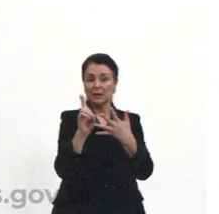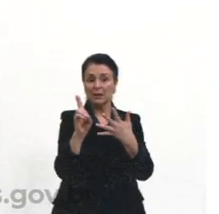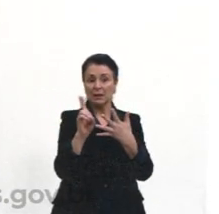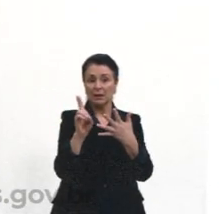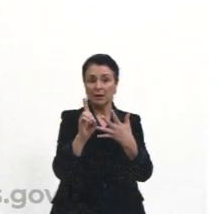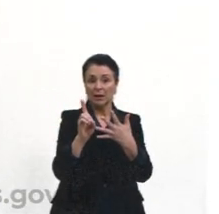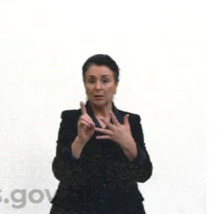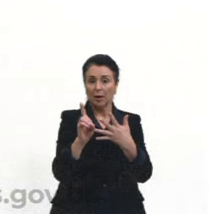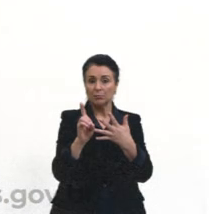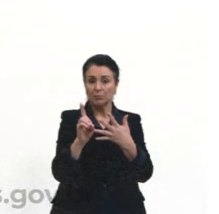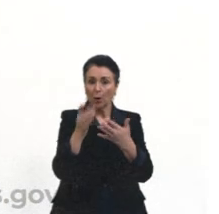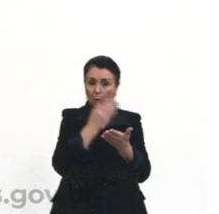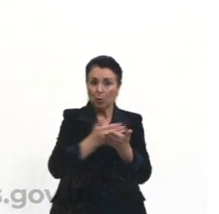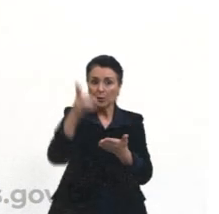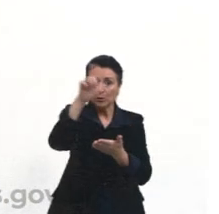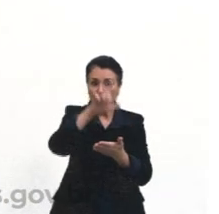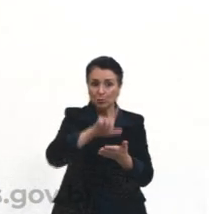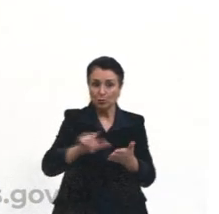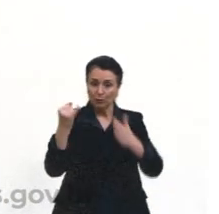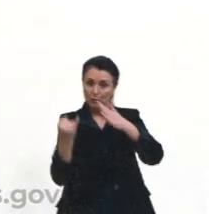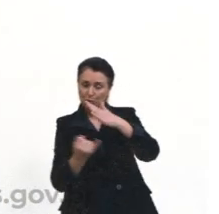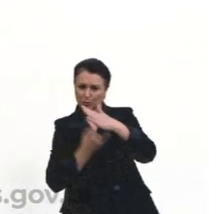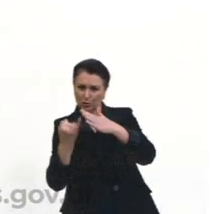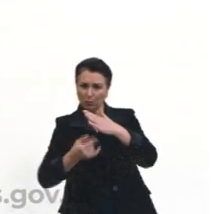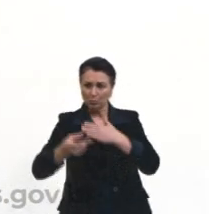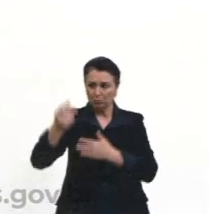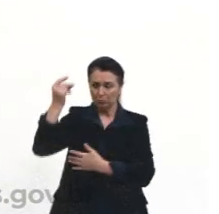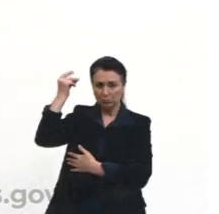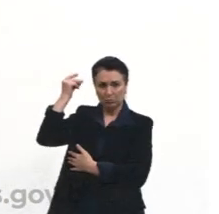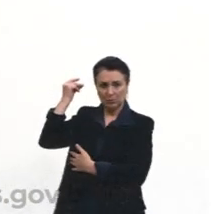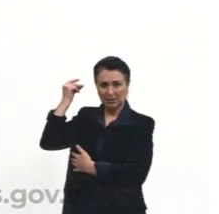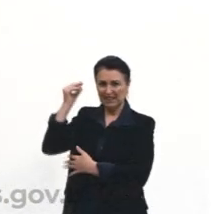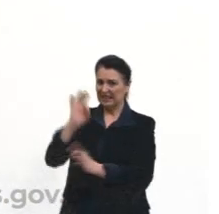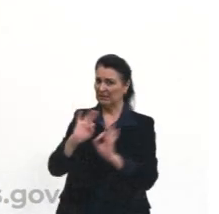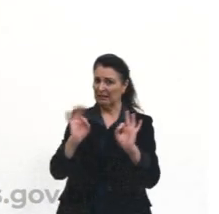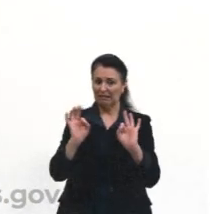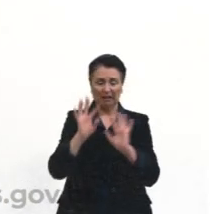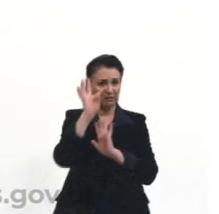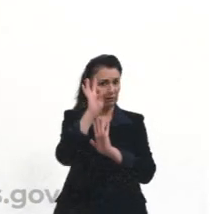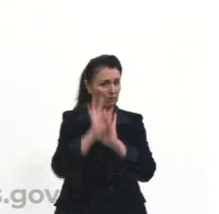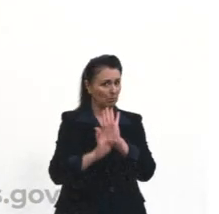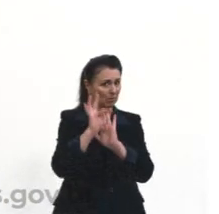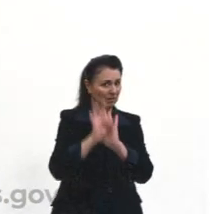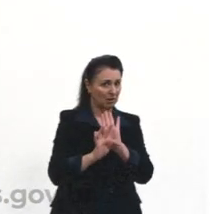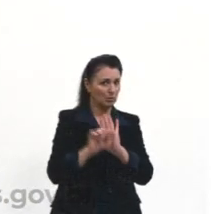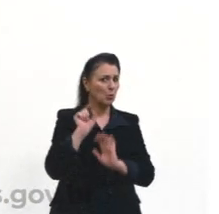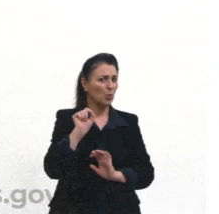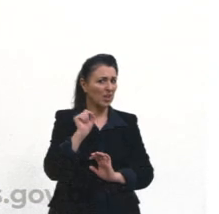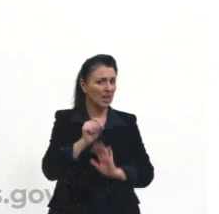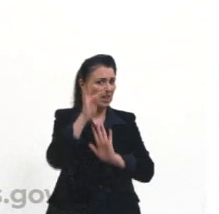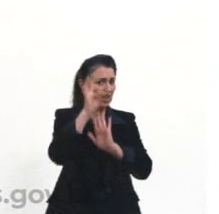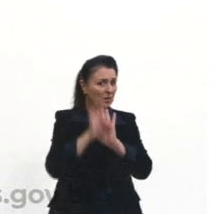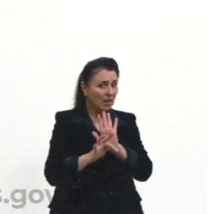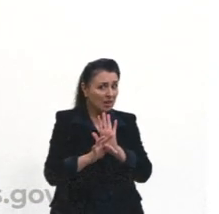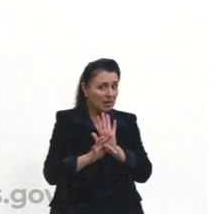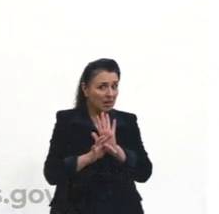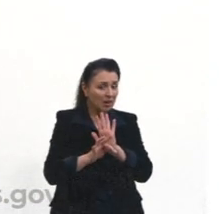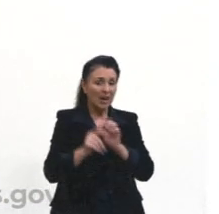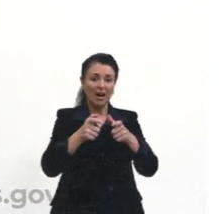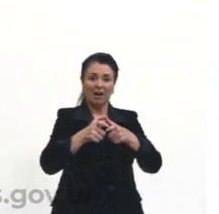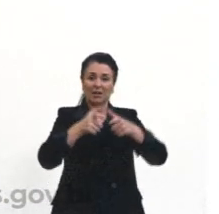de instituições ancestrais também não se faz menção a nada disso ele fala sobre expansão